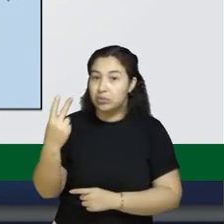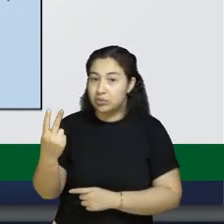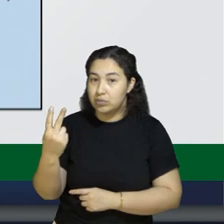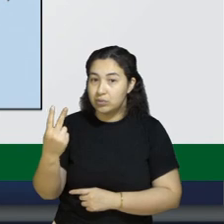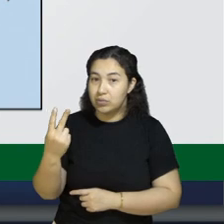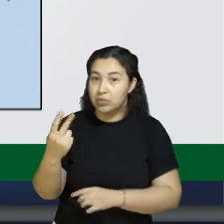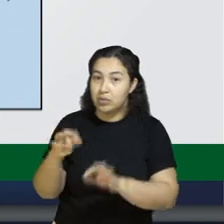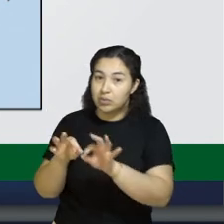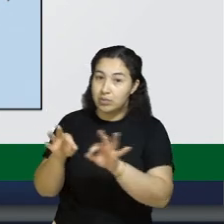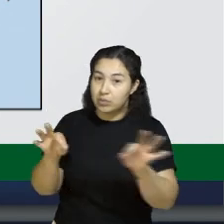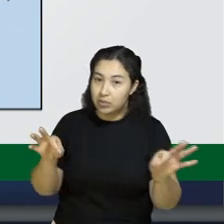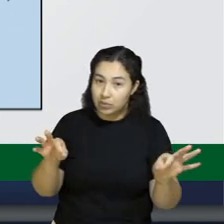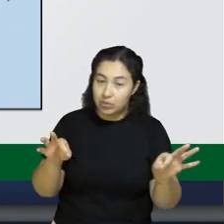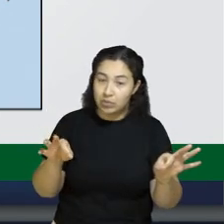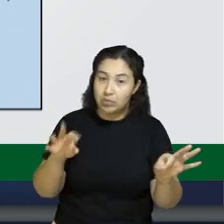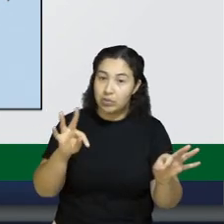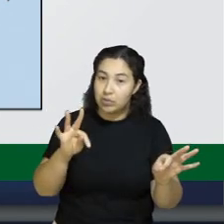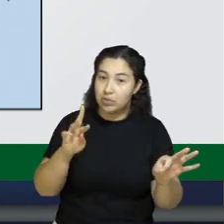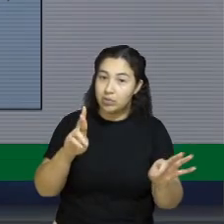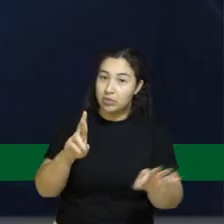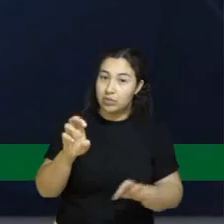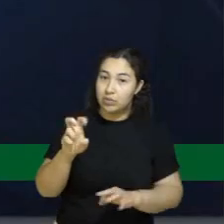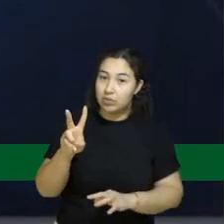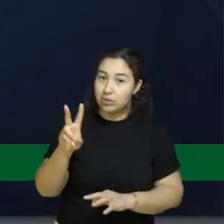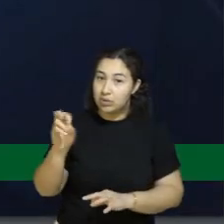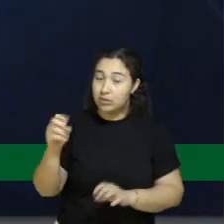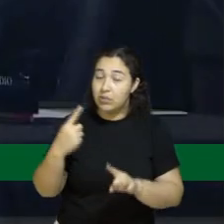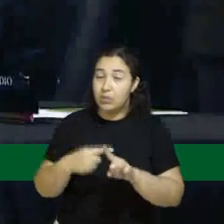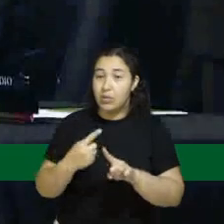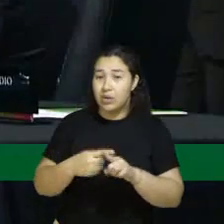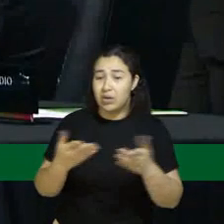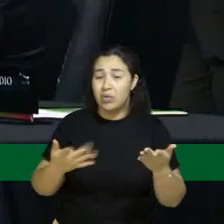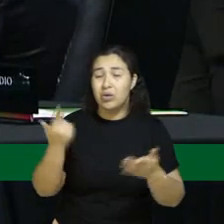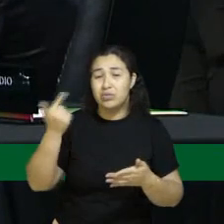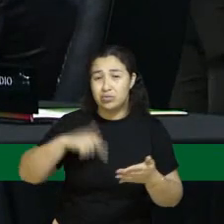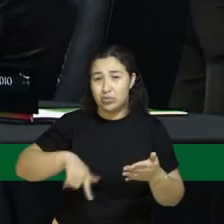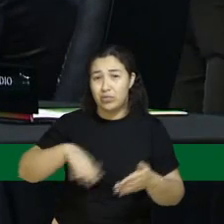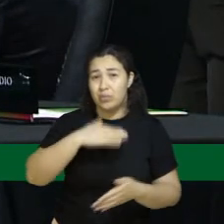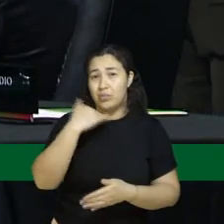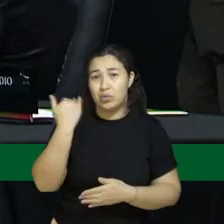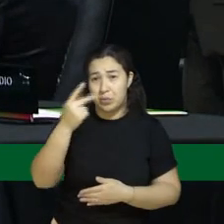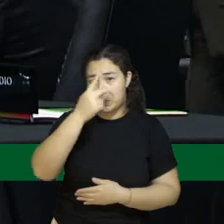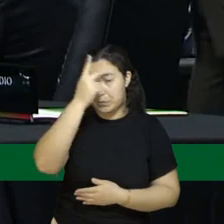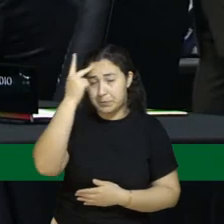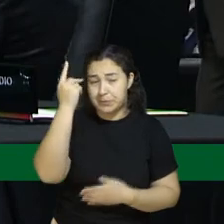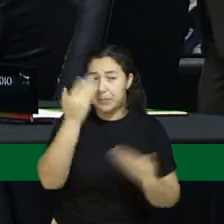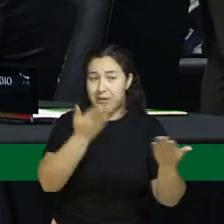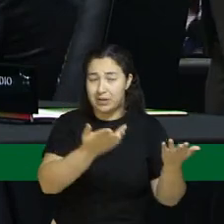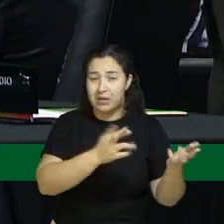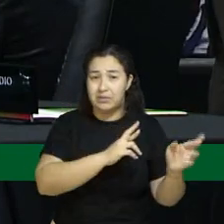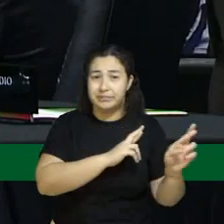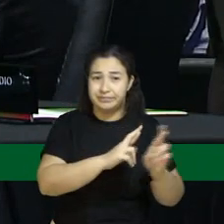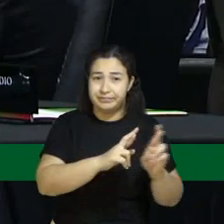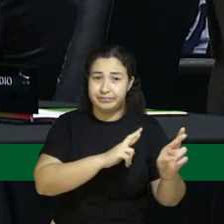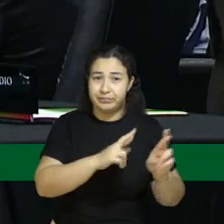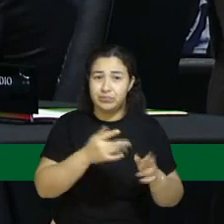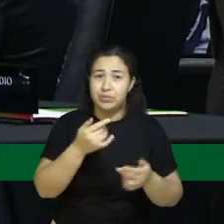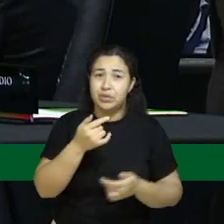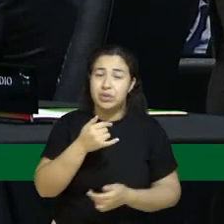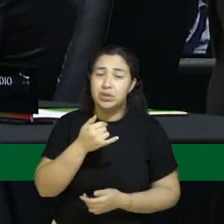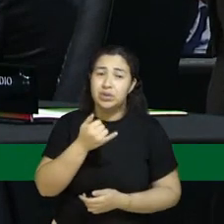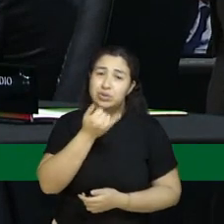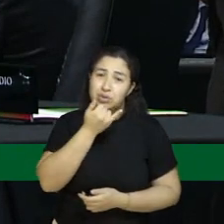de Irani, que nós tivemos mais um acidente fatal essa semana. Era isso, pessoal, desculpe a brevidade, mas o